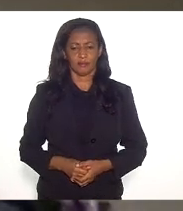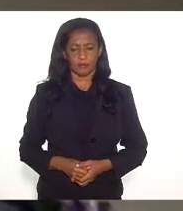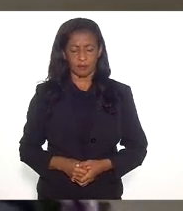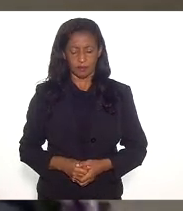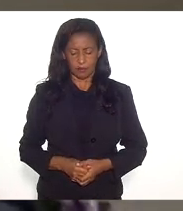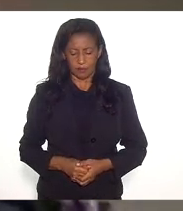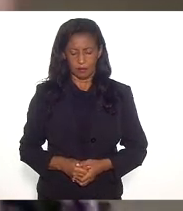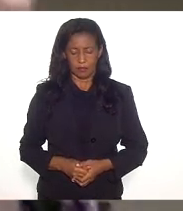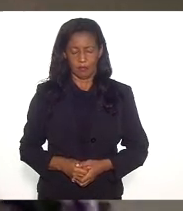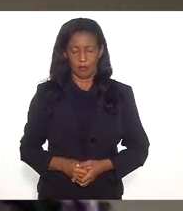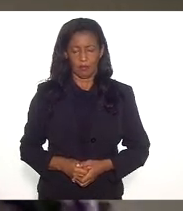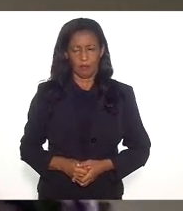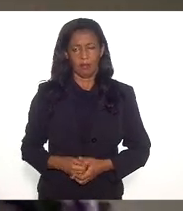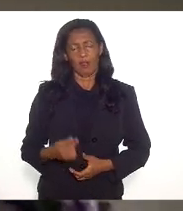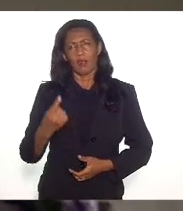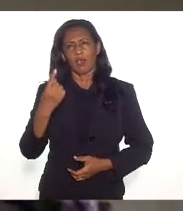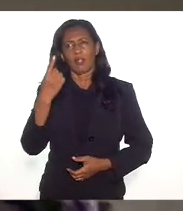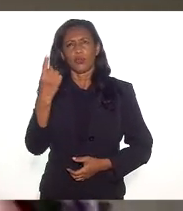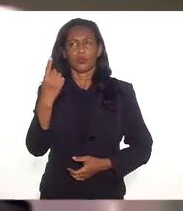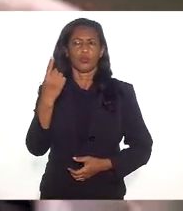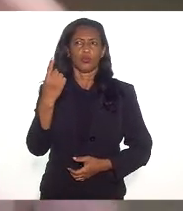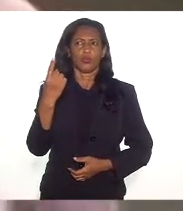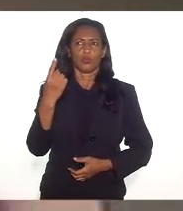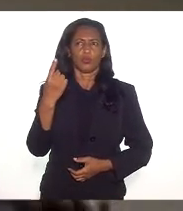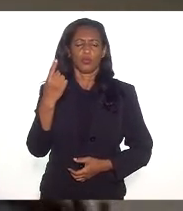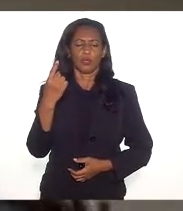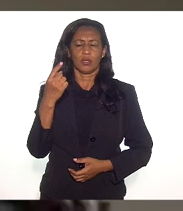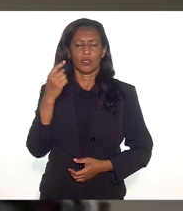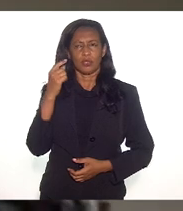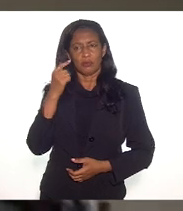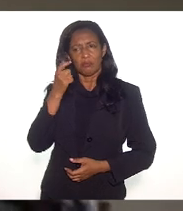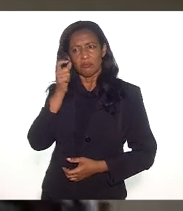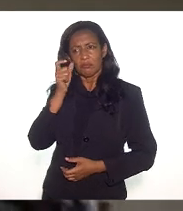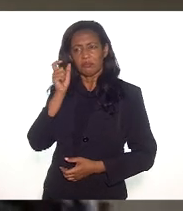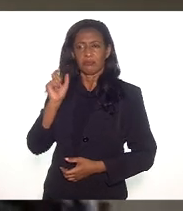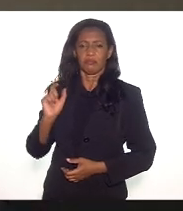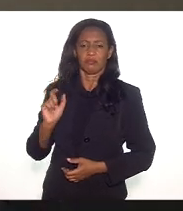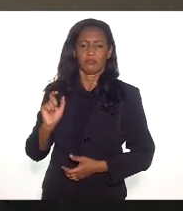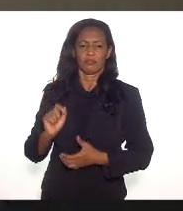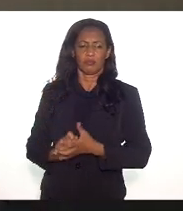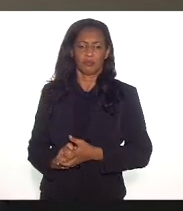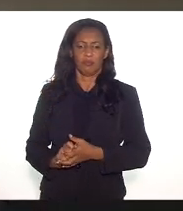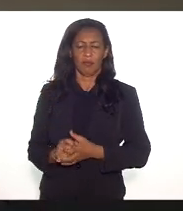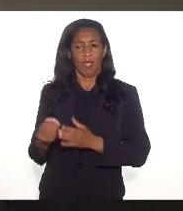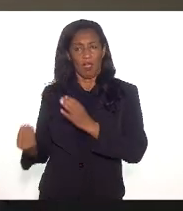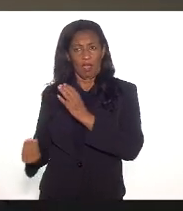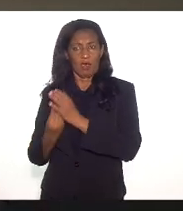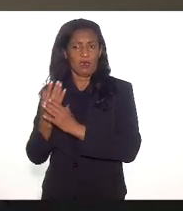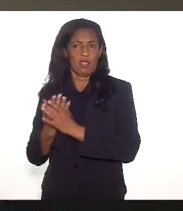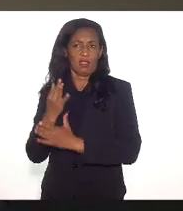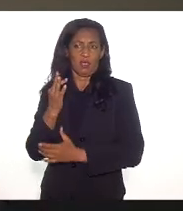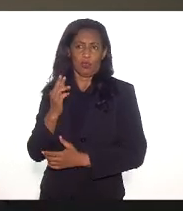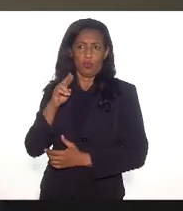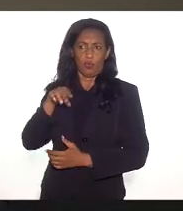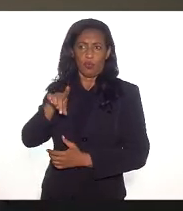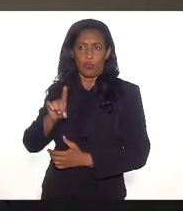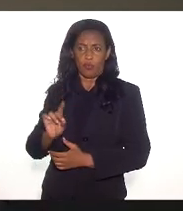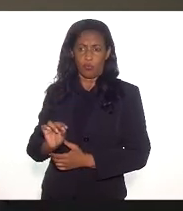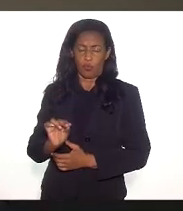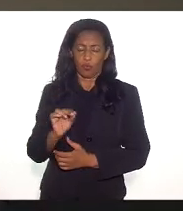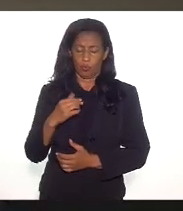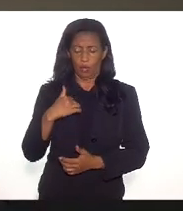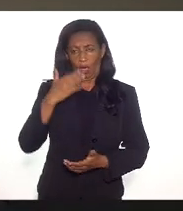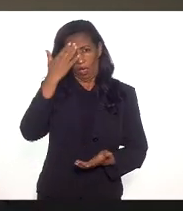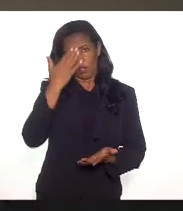As únicas observações, deputado, quer dizer, a criação do fundo, eu não vou me estender aqui, à medida que a gente